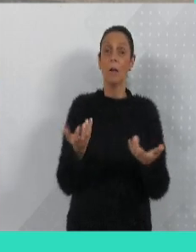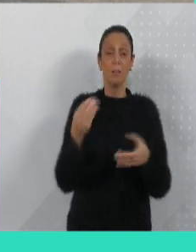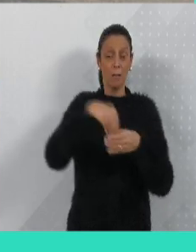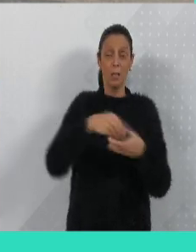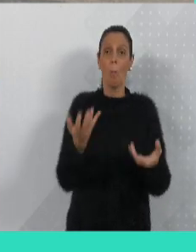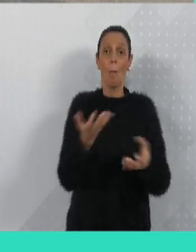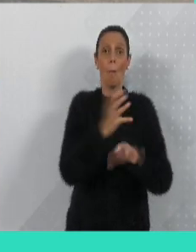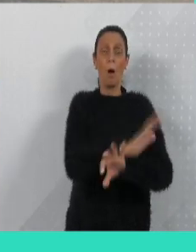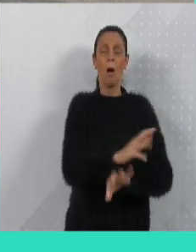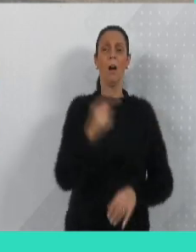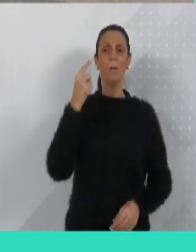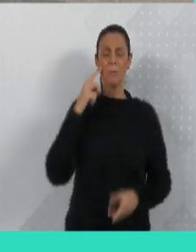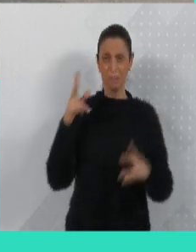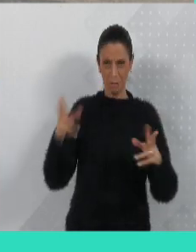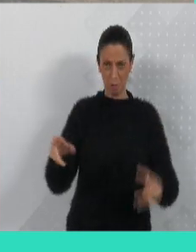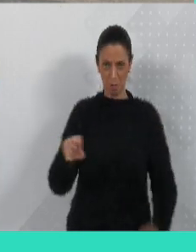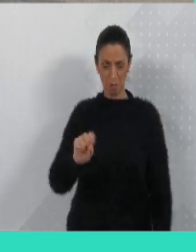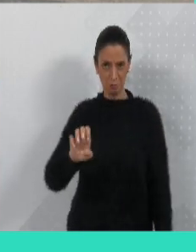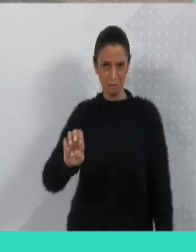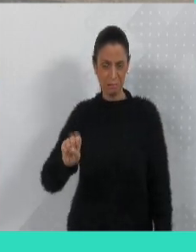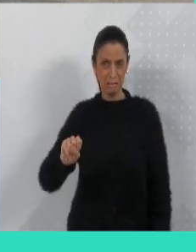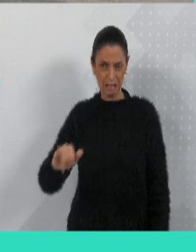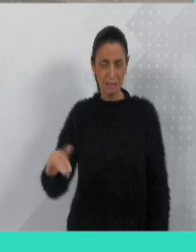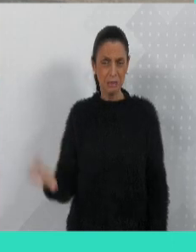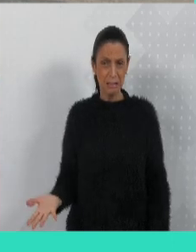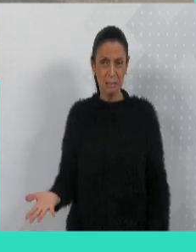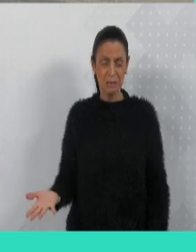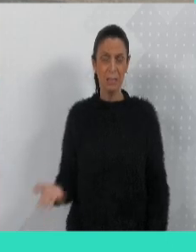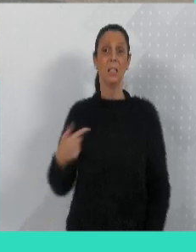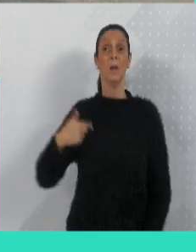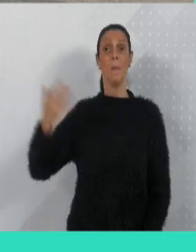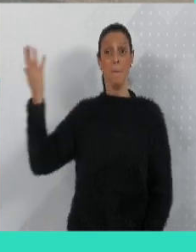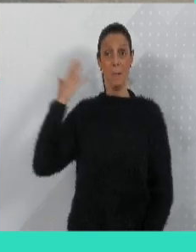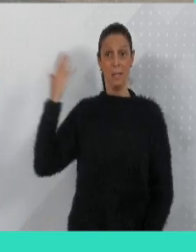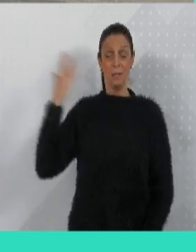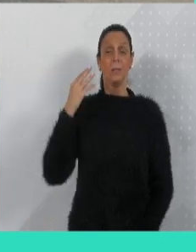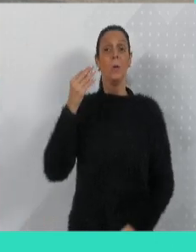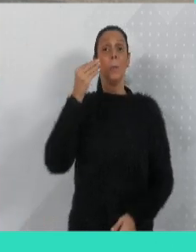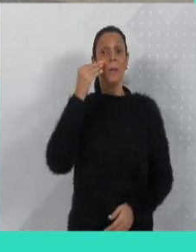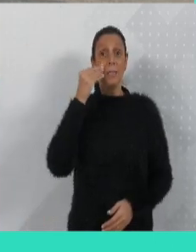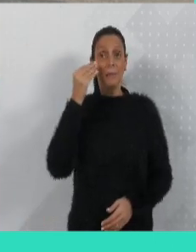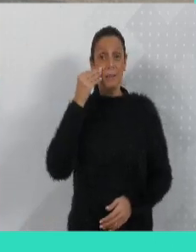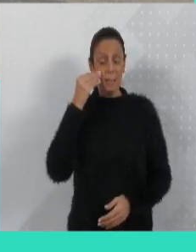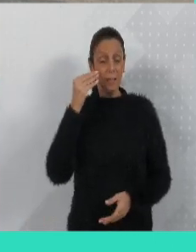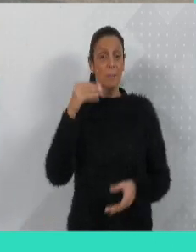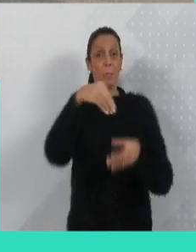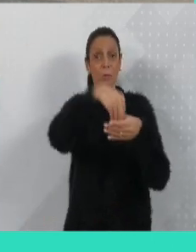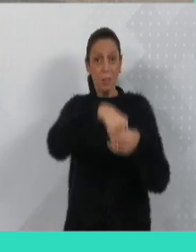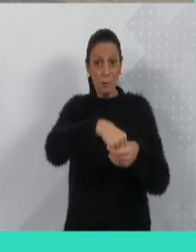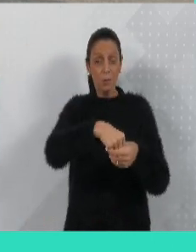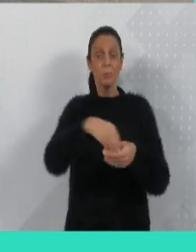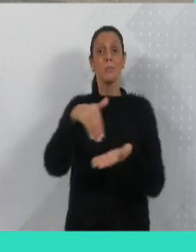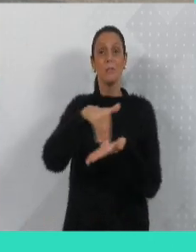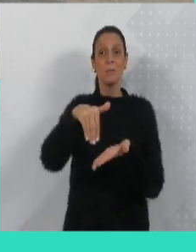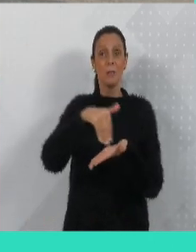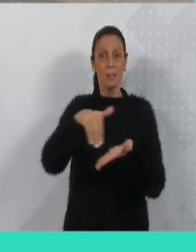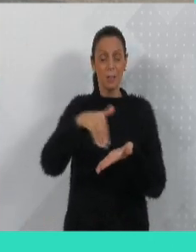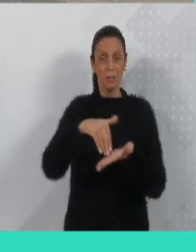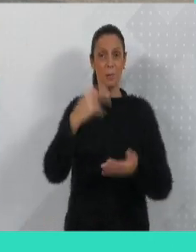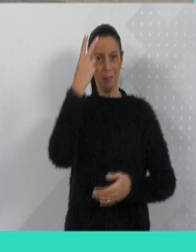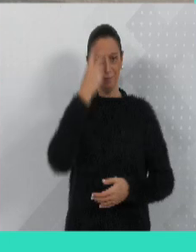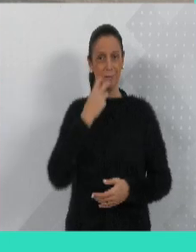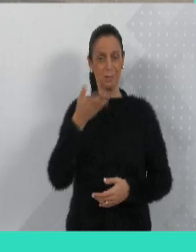igual né esses dias eu tentei arrumar um cantinho ali para botar o escritório dos Cegos dos deficientes visuais